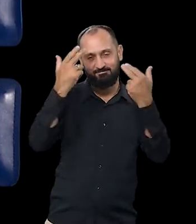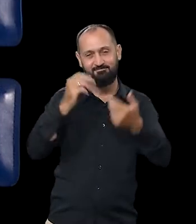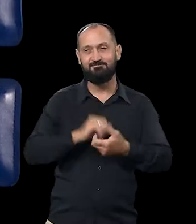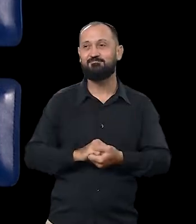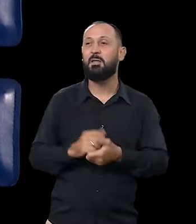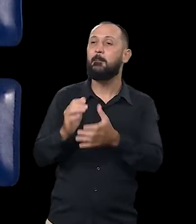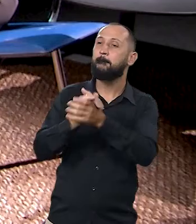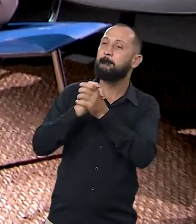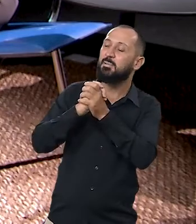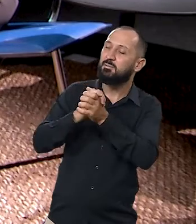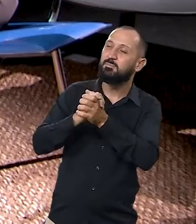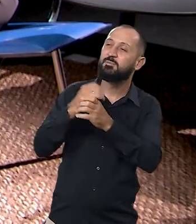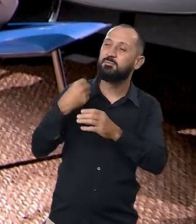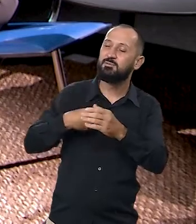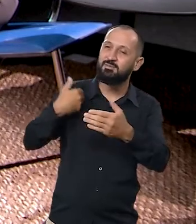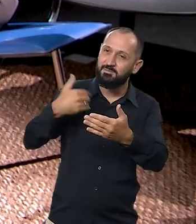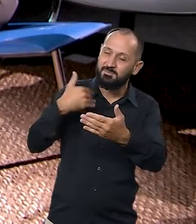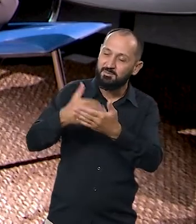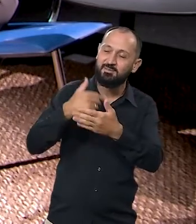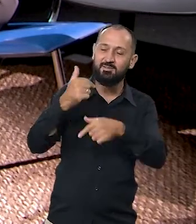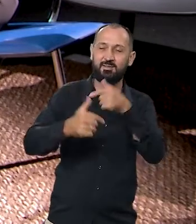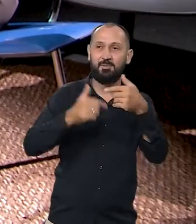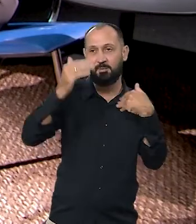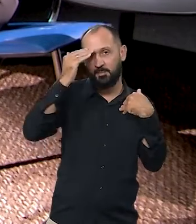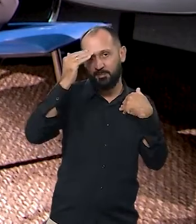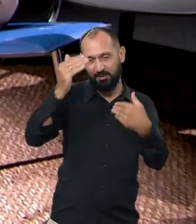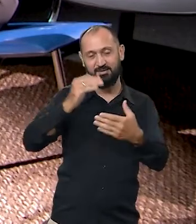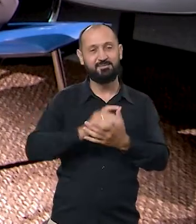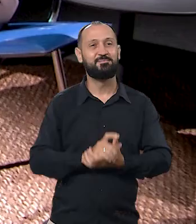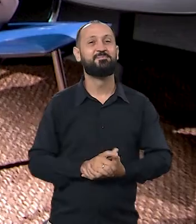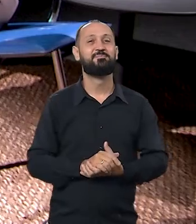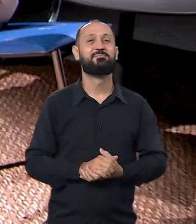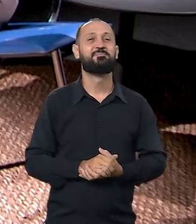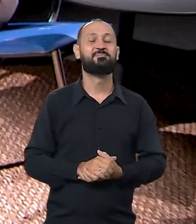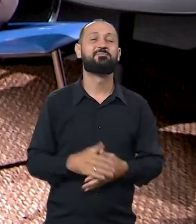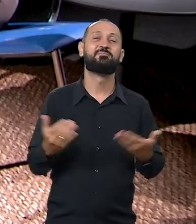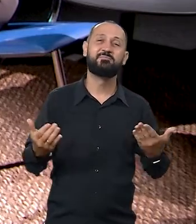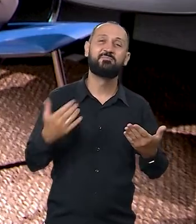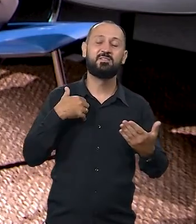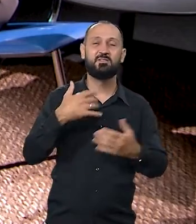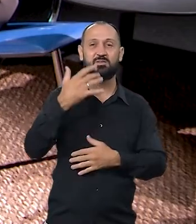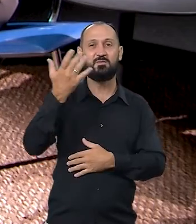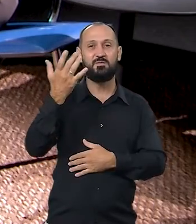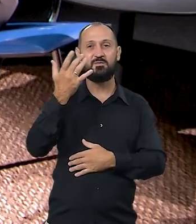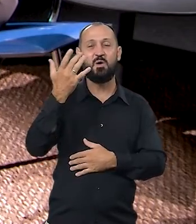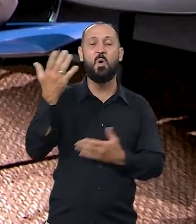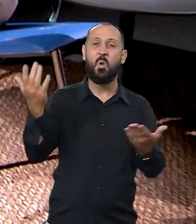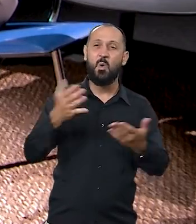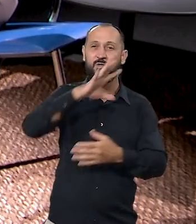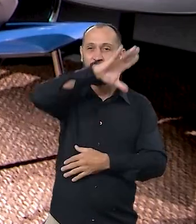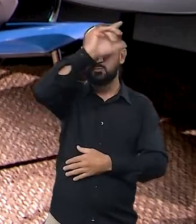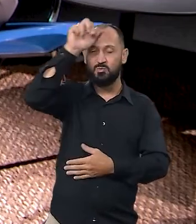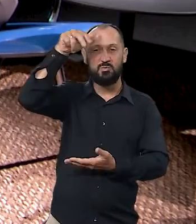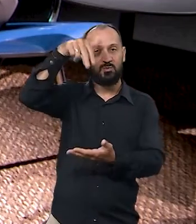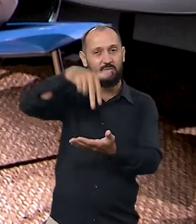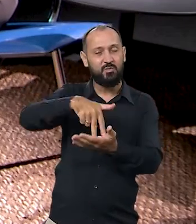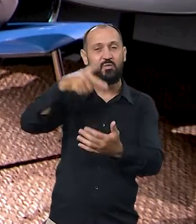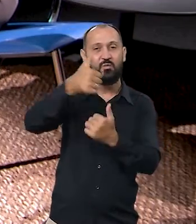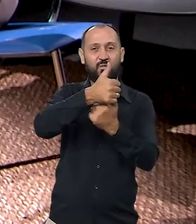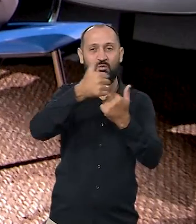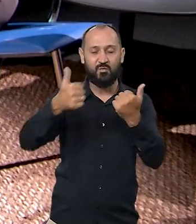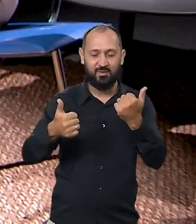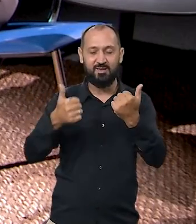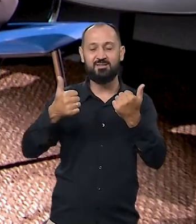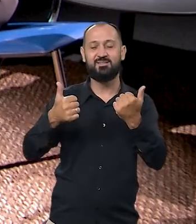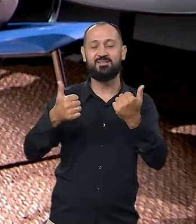agradável. Parabéns pela sua trajetória e também pelo seu trabalho. Obrigada. Muito obrigado. E esse foi o Personalidades com o